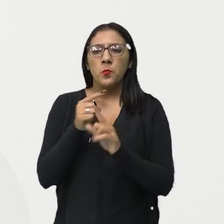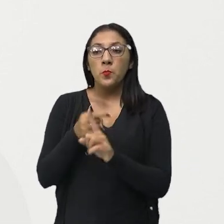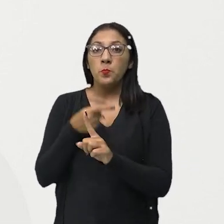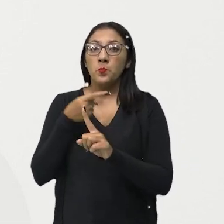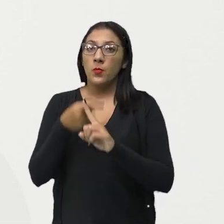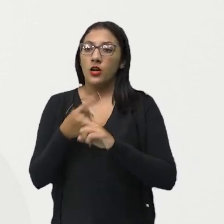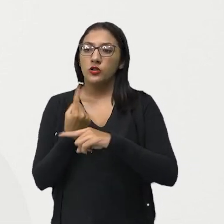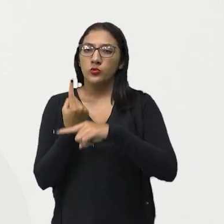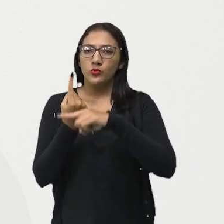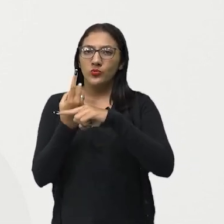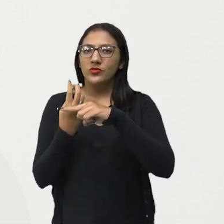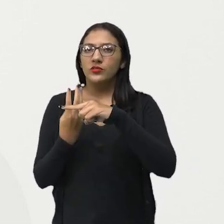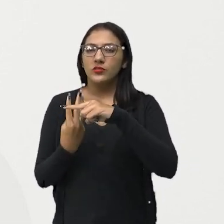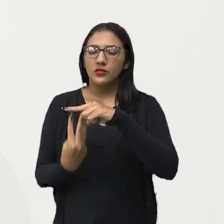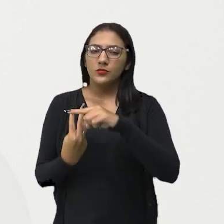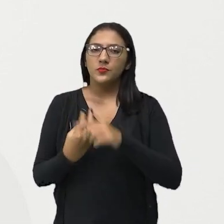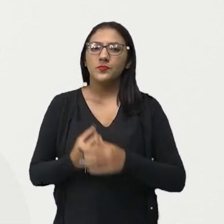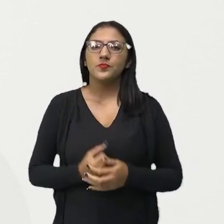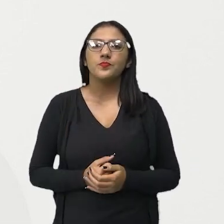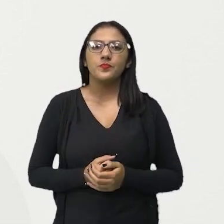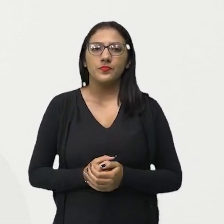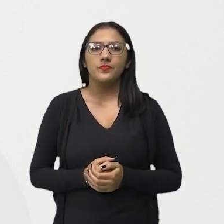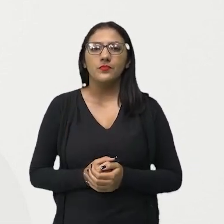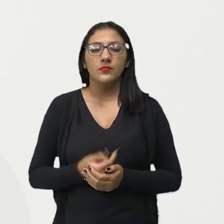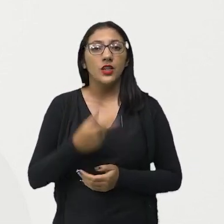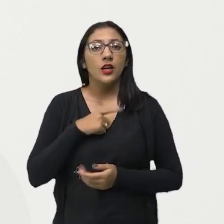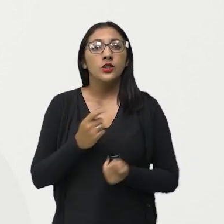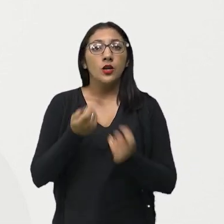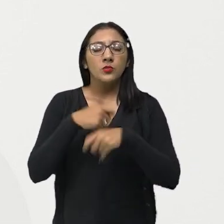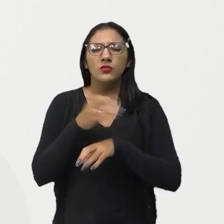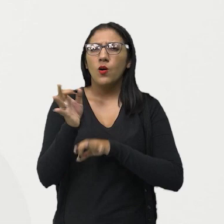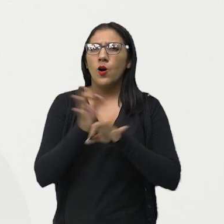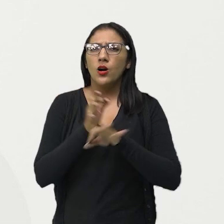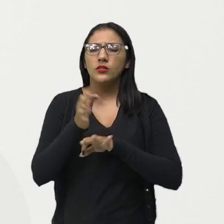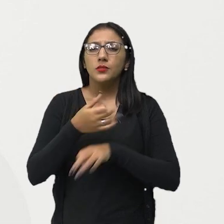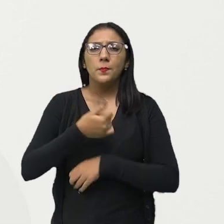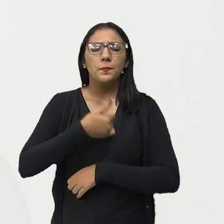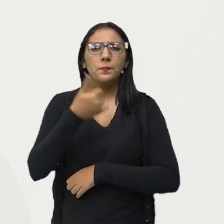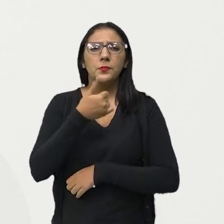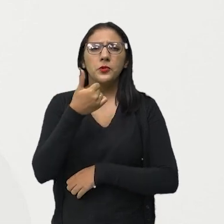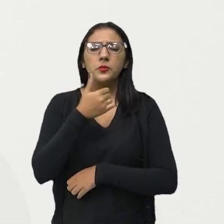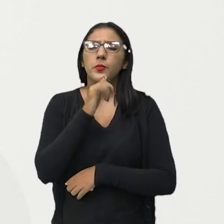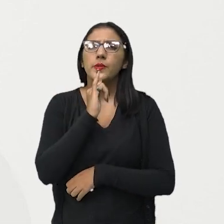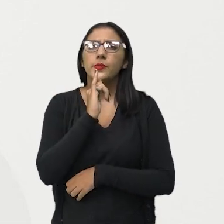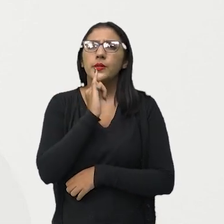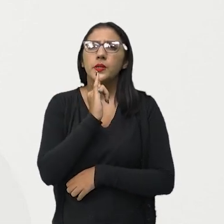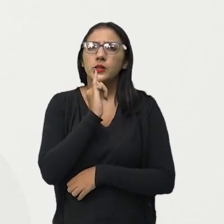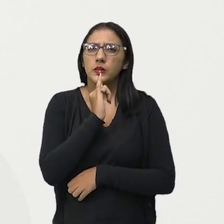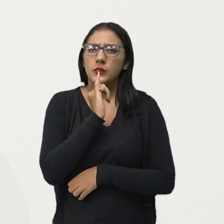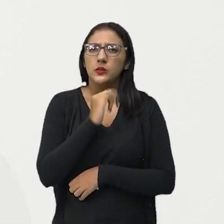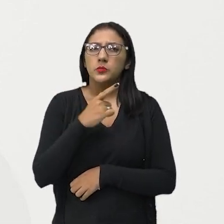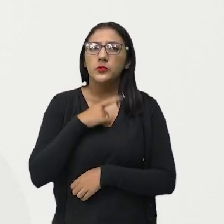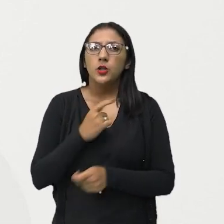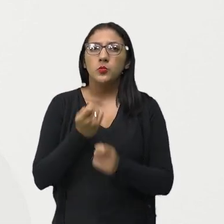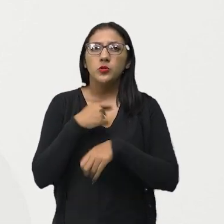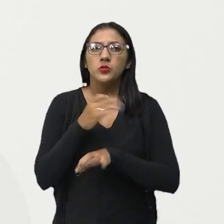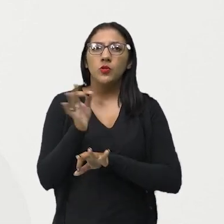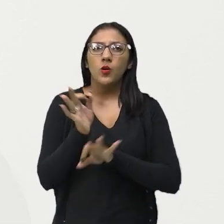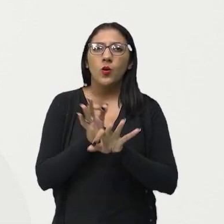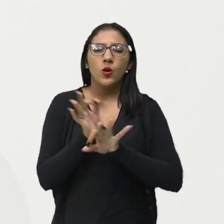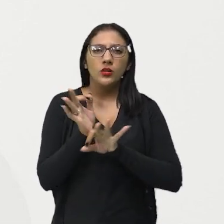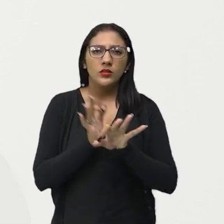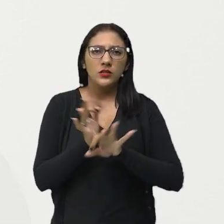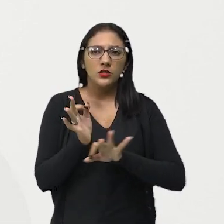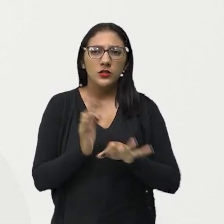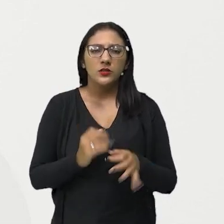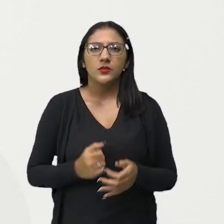fração, 1/3. Então, para esse primeiro caso, todas as situações,